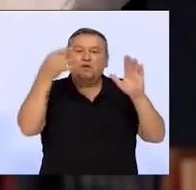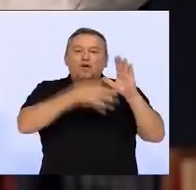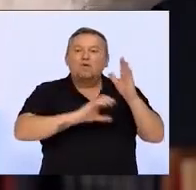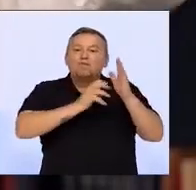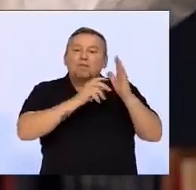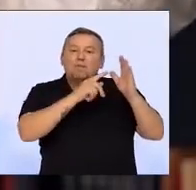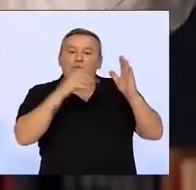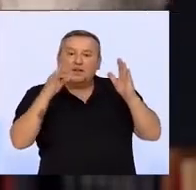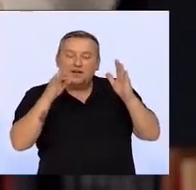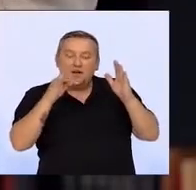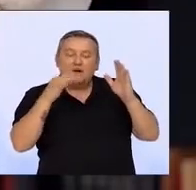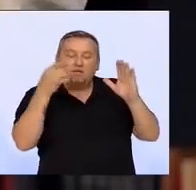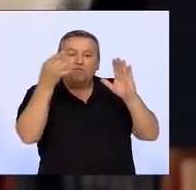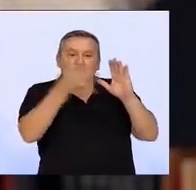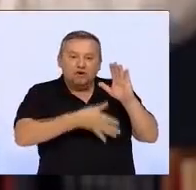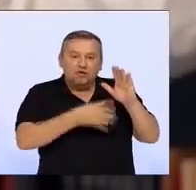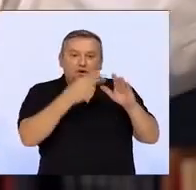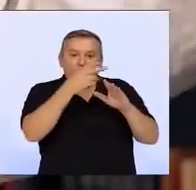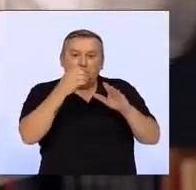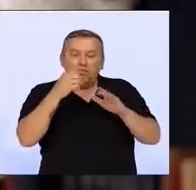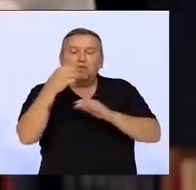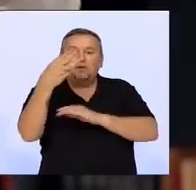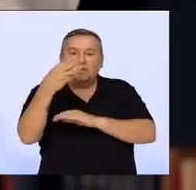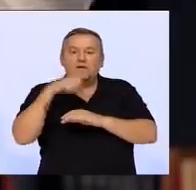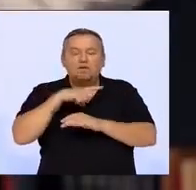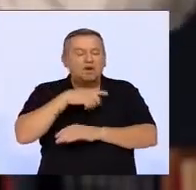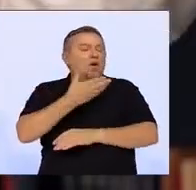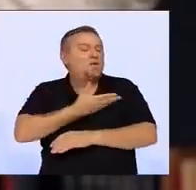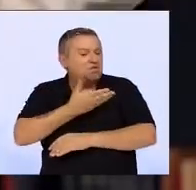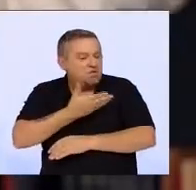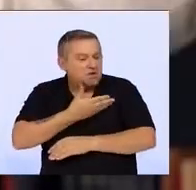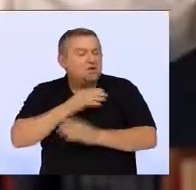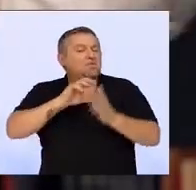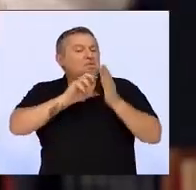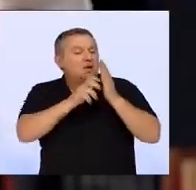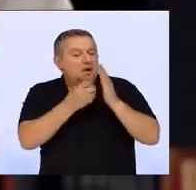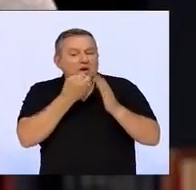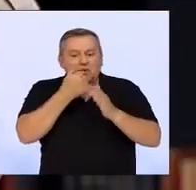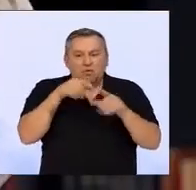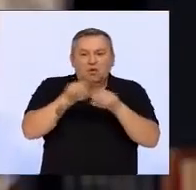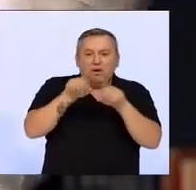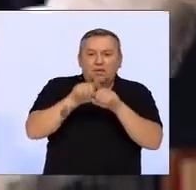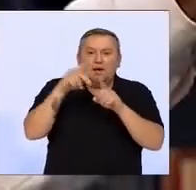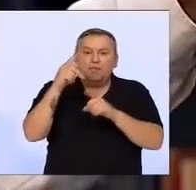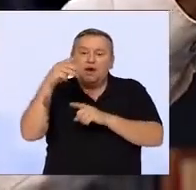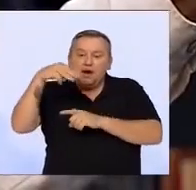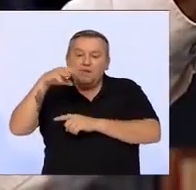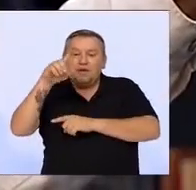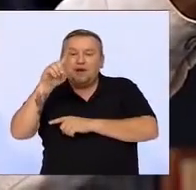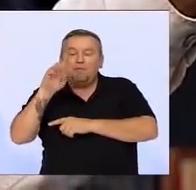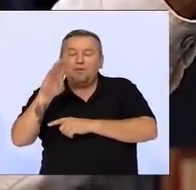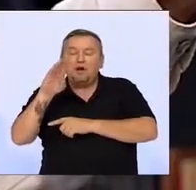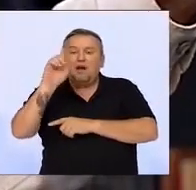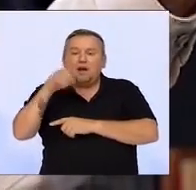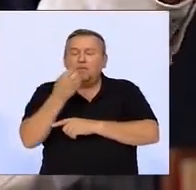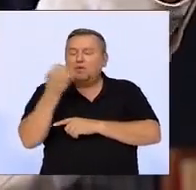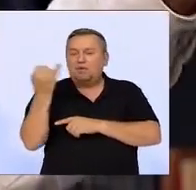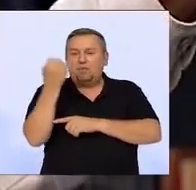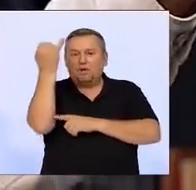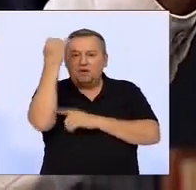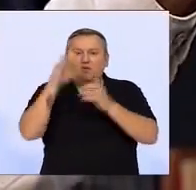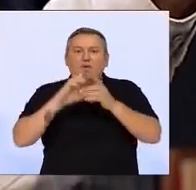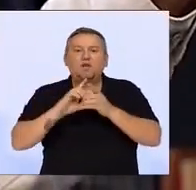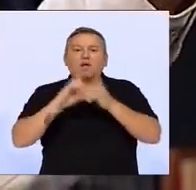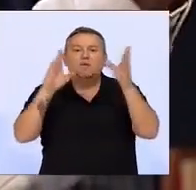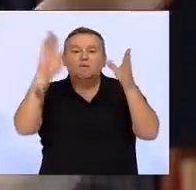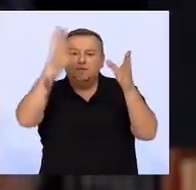fazer gritaria nem nada. Tenho muitos amigos lá, acho que o PT foi um partido, como o PSDB, foram os 2 mais importantes partidos da redemocratização, fizeram muitas